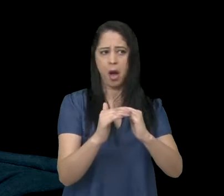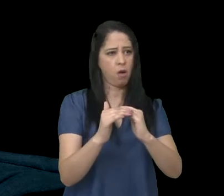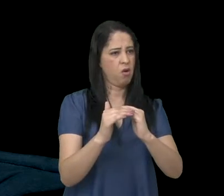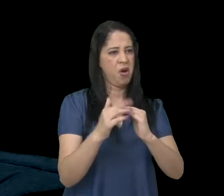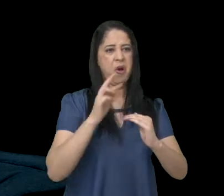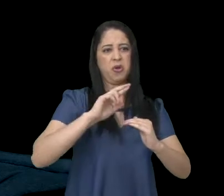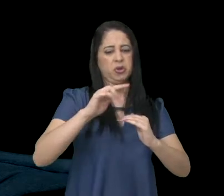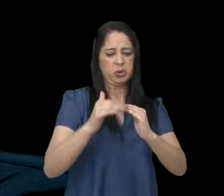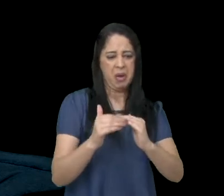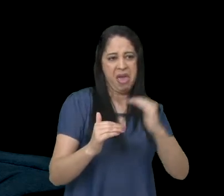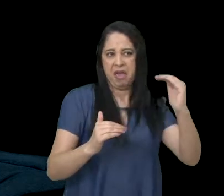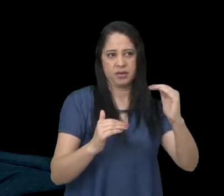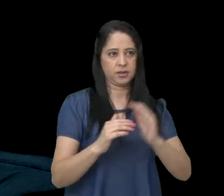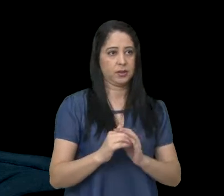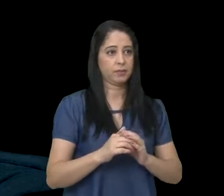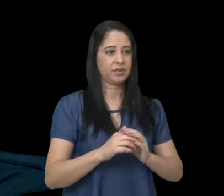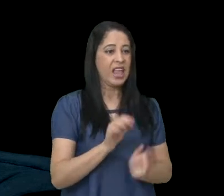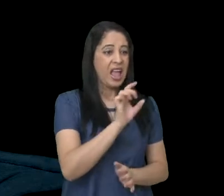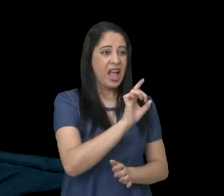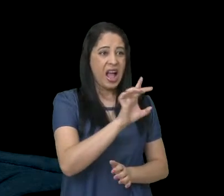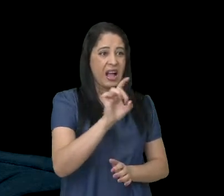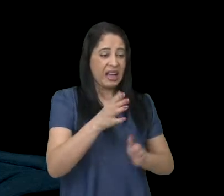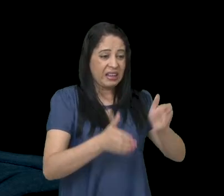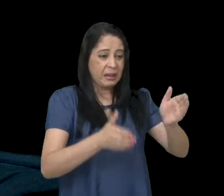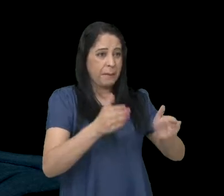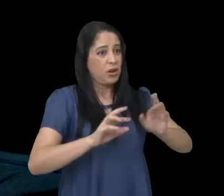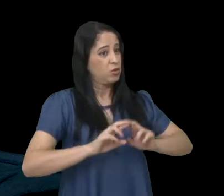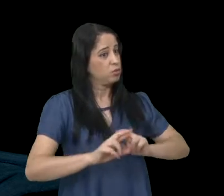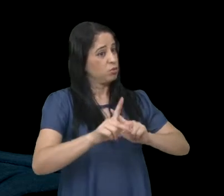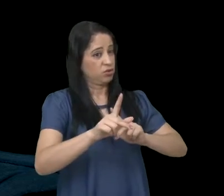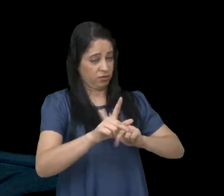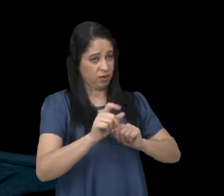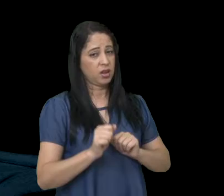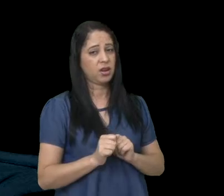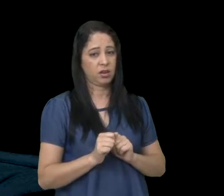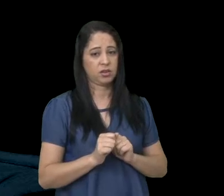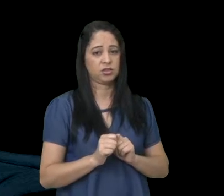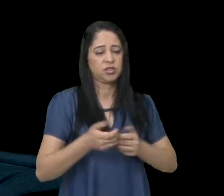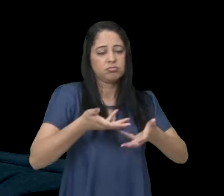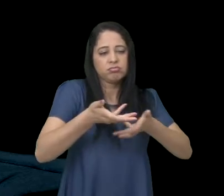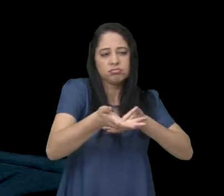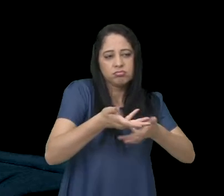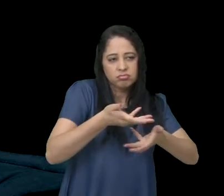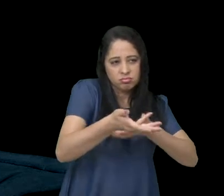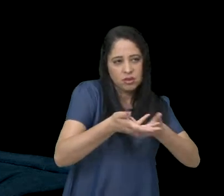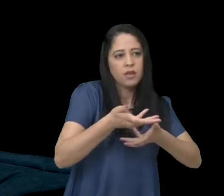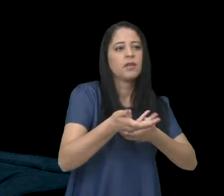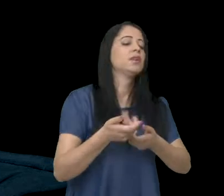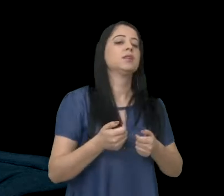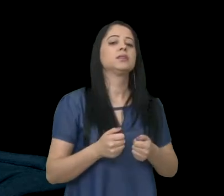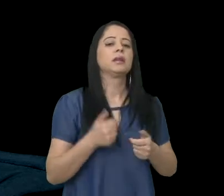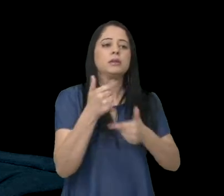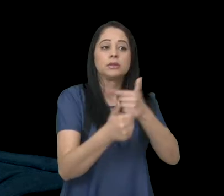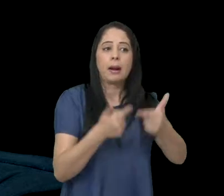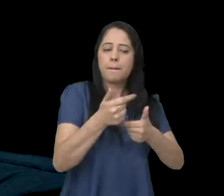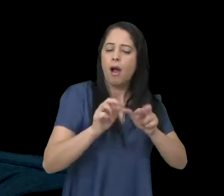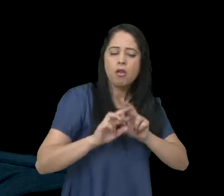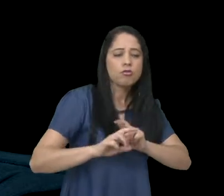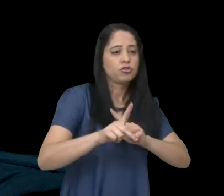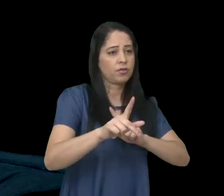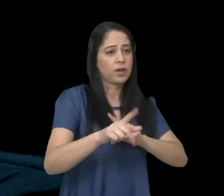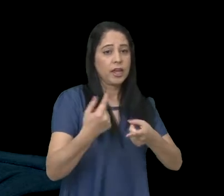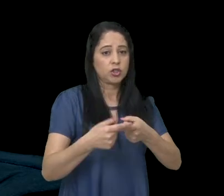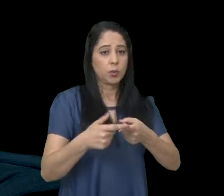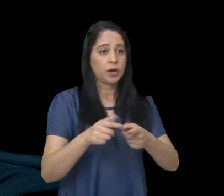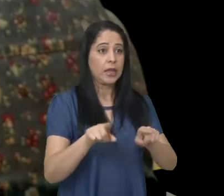uma renovação muito grande e é sempre um aprendizado também de convivência e de atuação com os novos